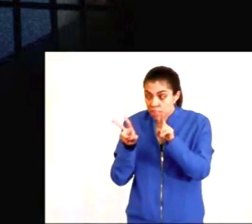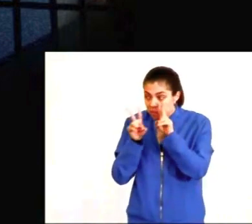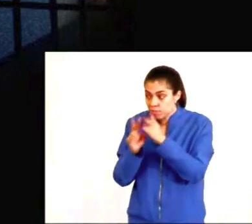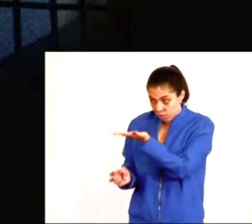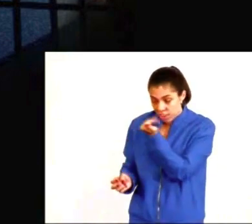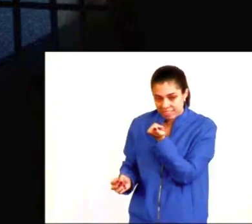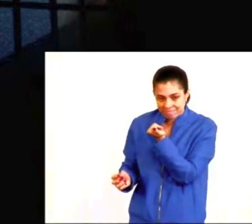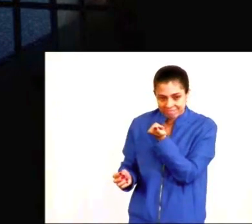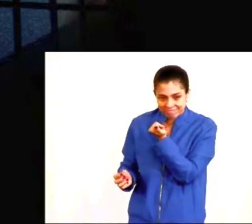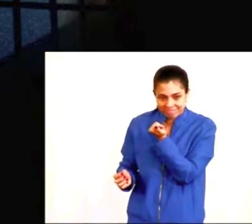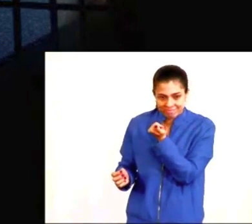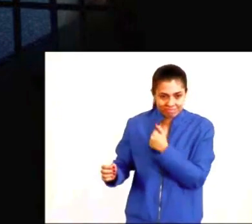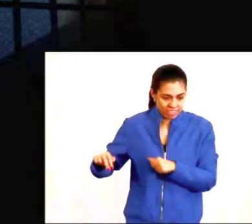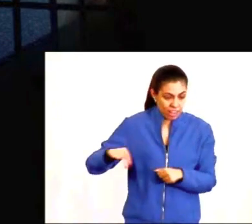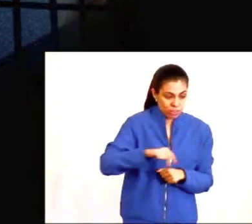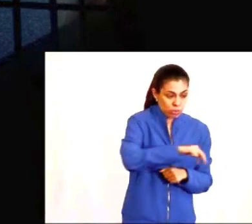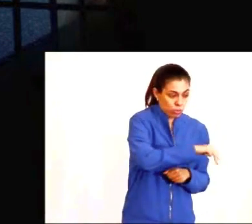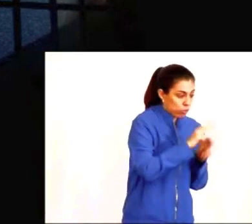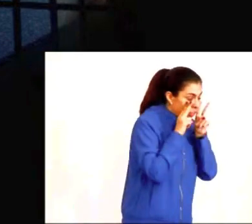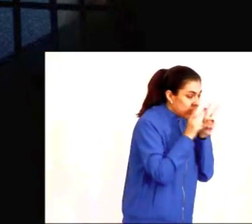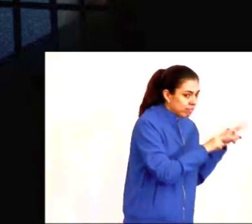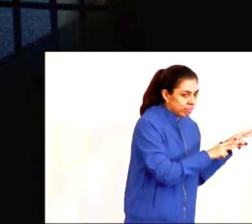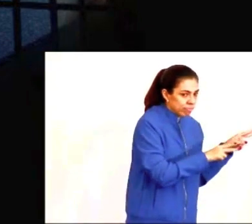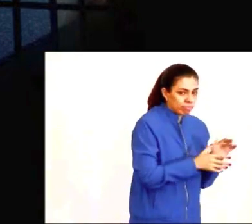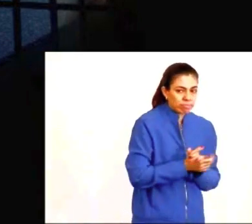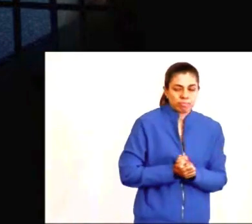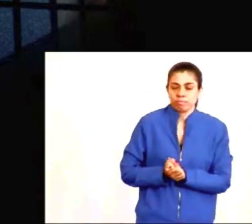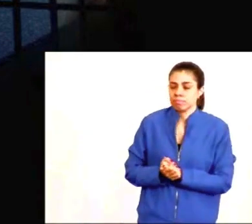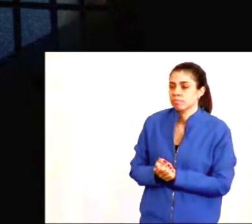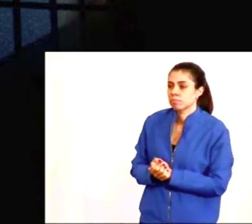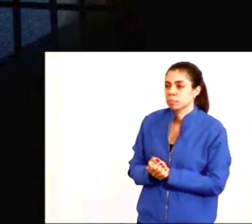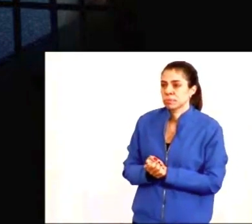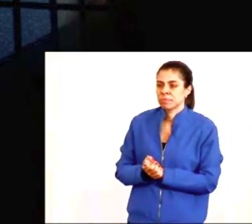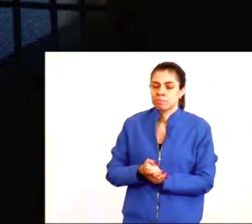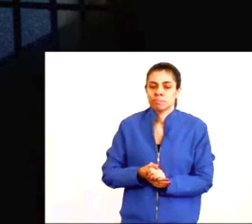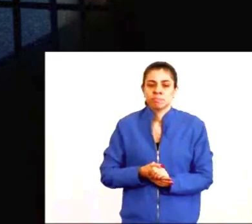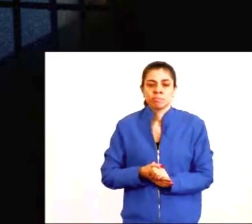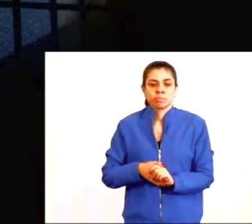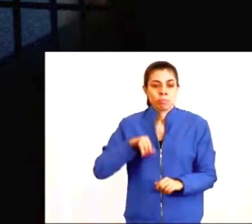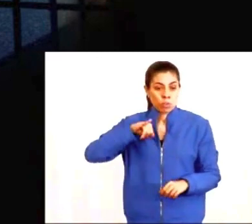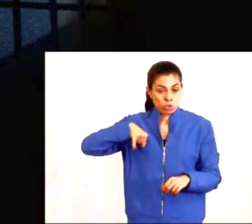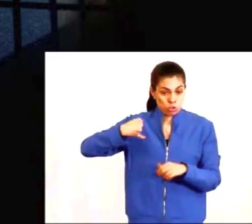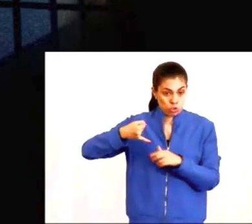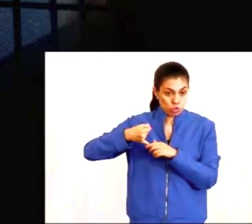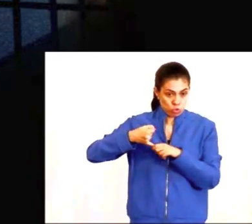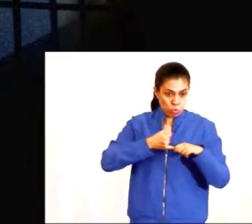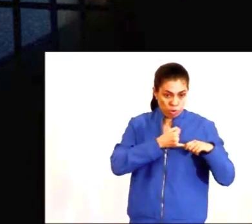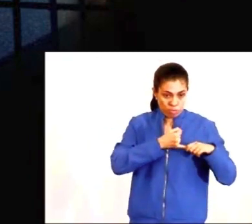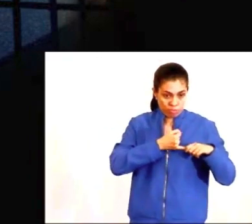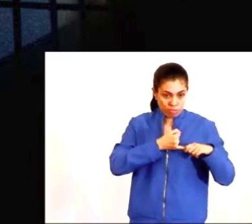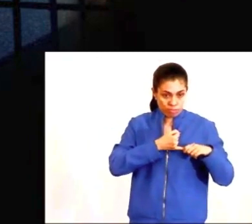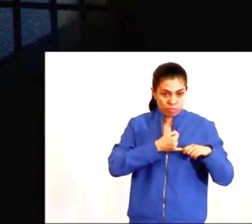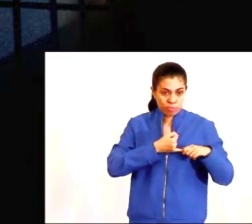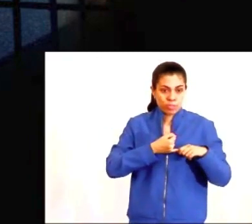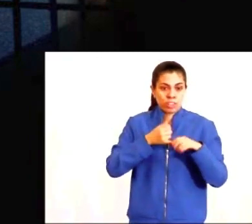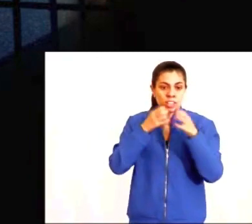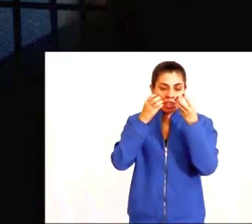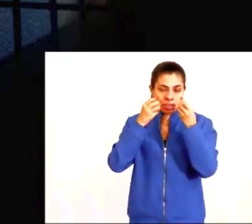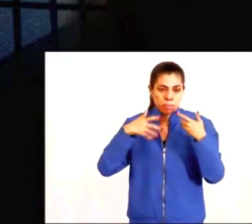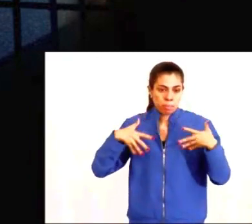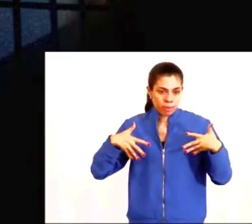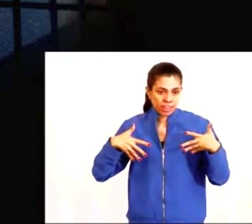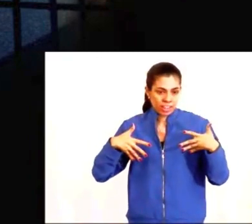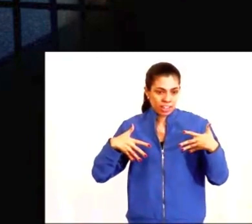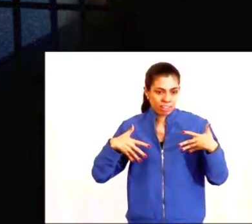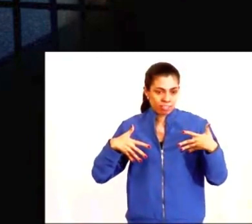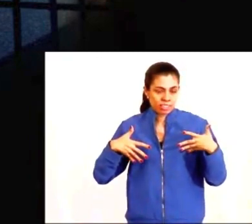narra que os discípulos chegaram, aqui são as mulheres primeiro, depois, quando os discípulos chegaram, eles ficaram